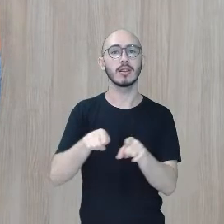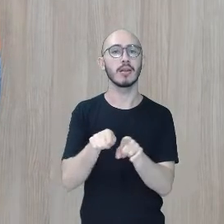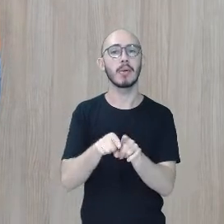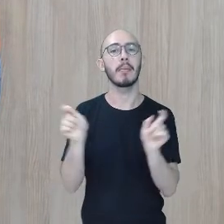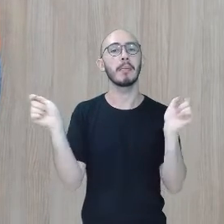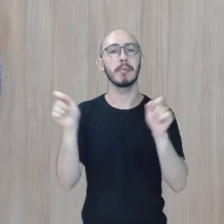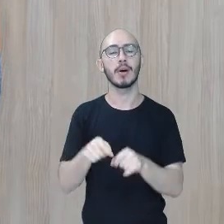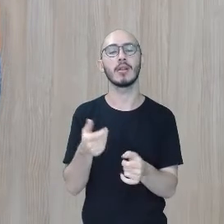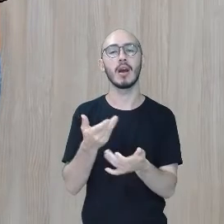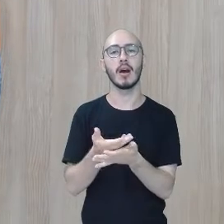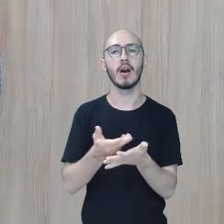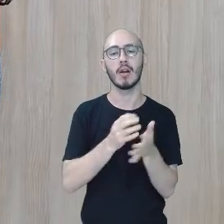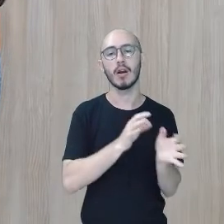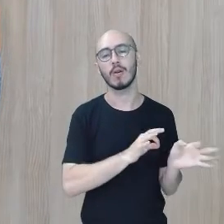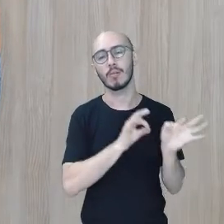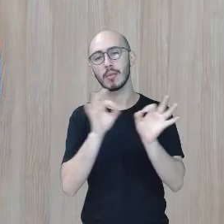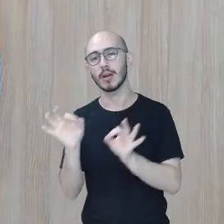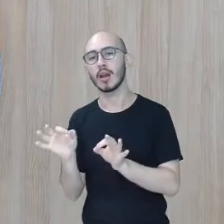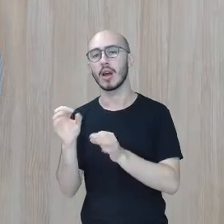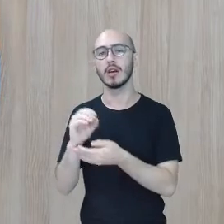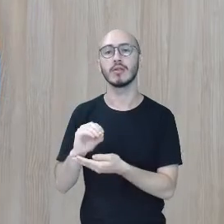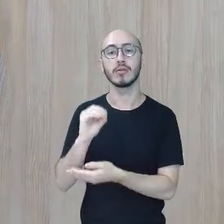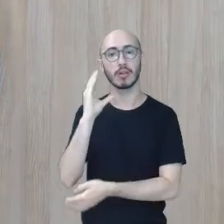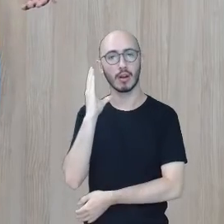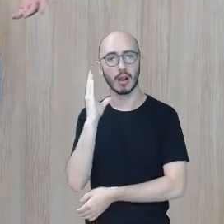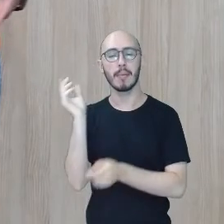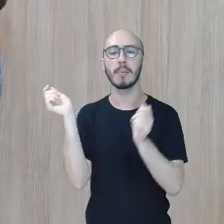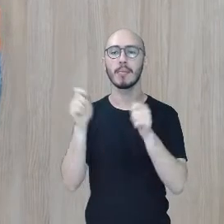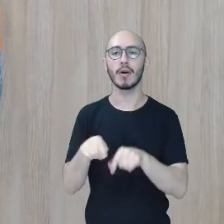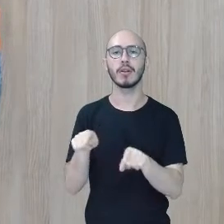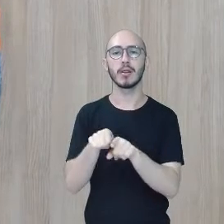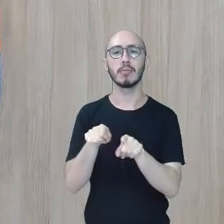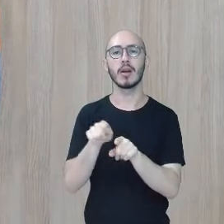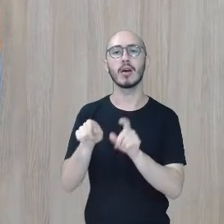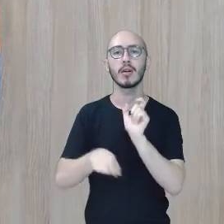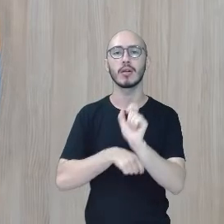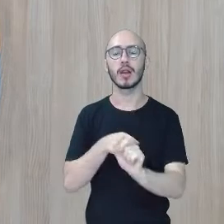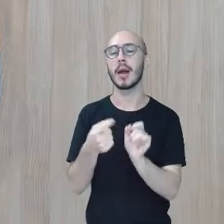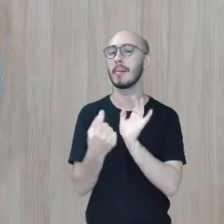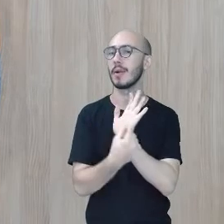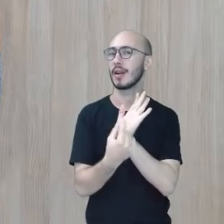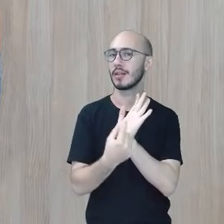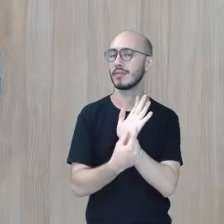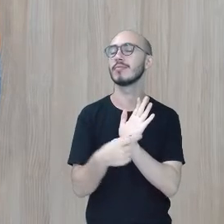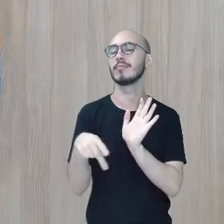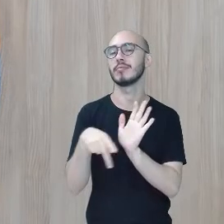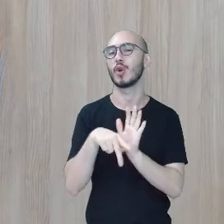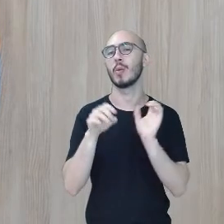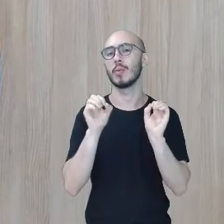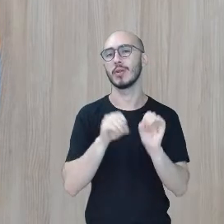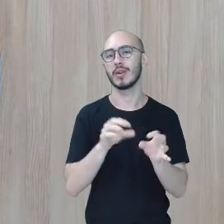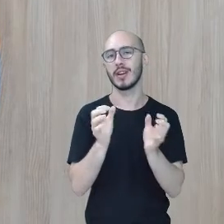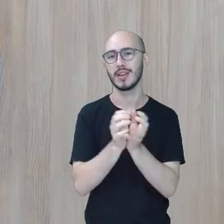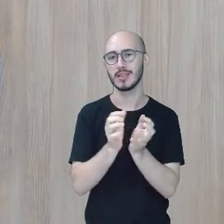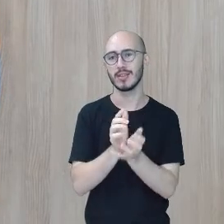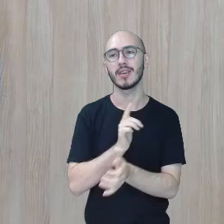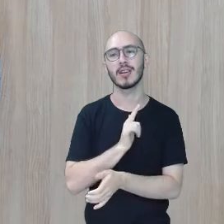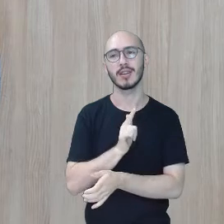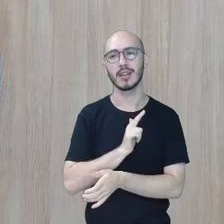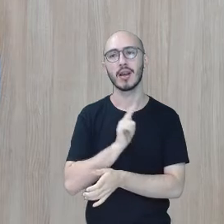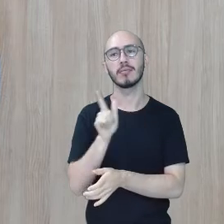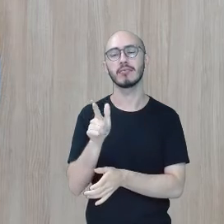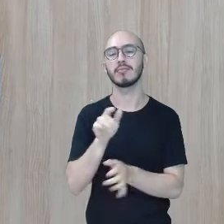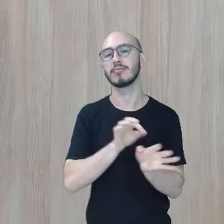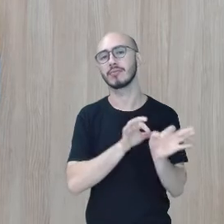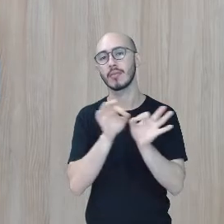pode assistir a nossa aula, como eu falei, pelo celular, através do nosso aplicativo. Lá você pode, além de